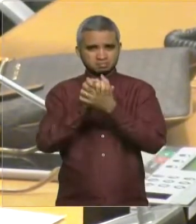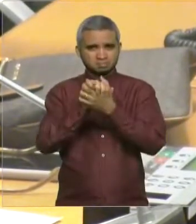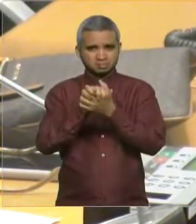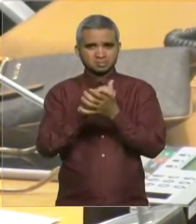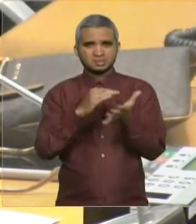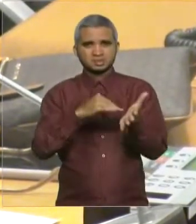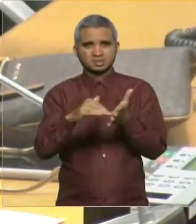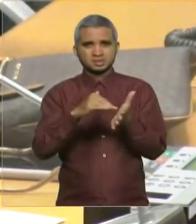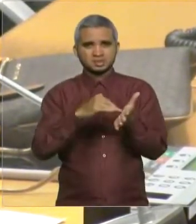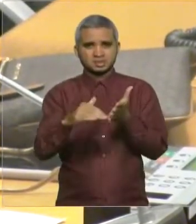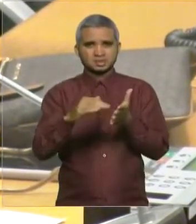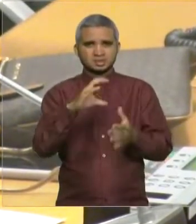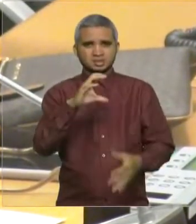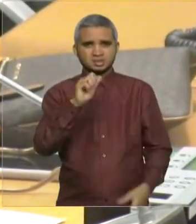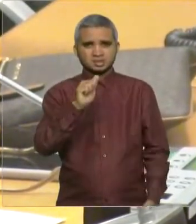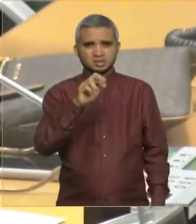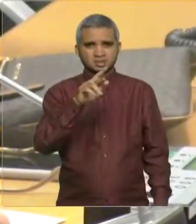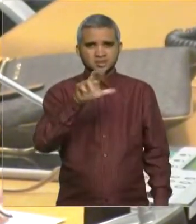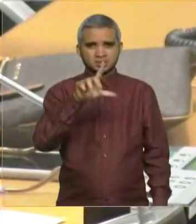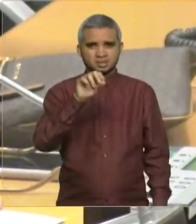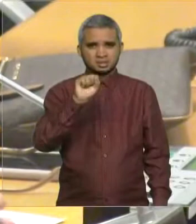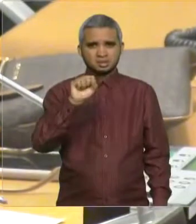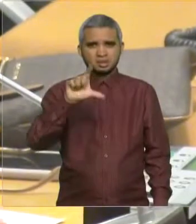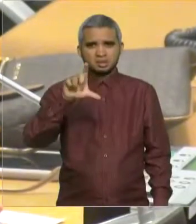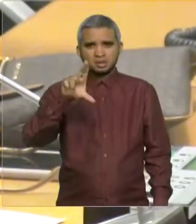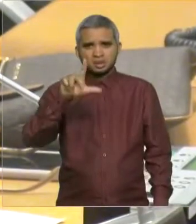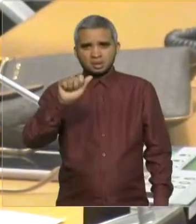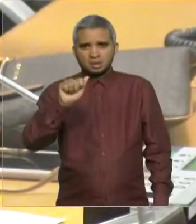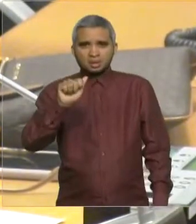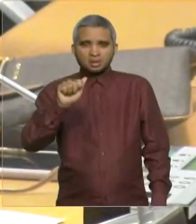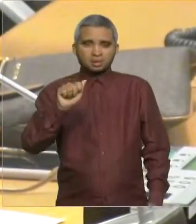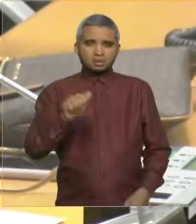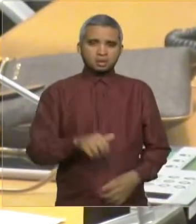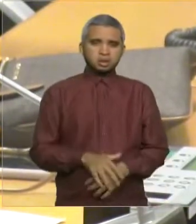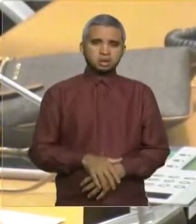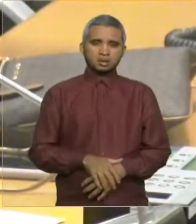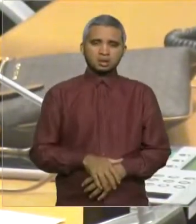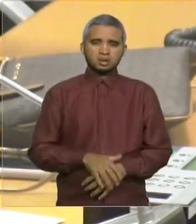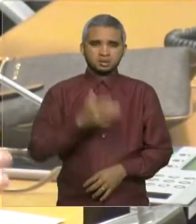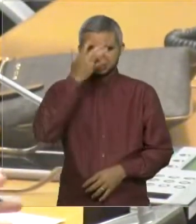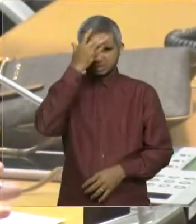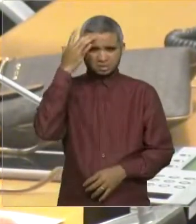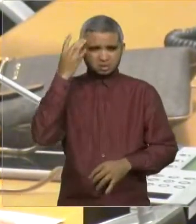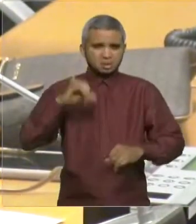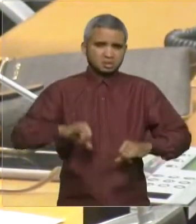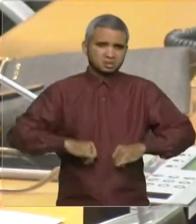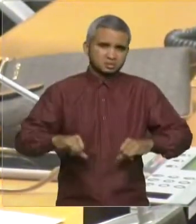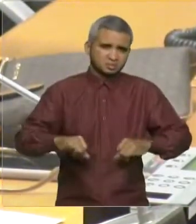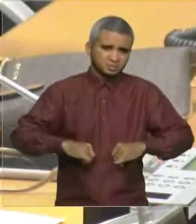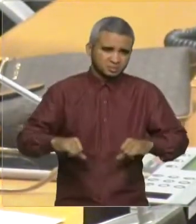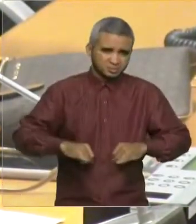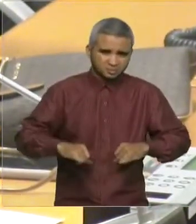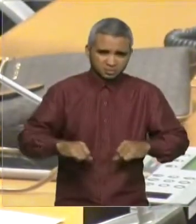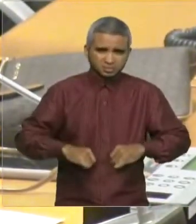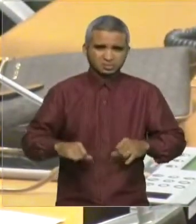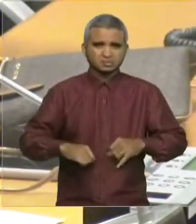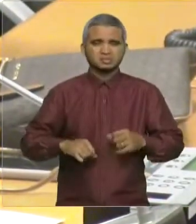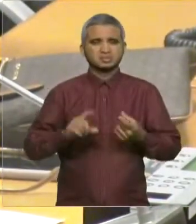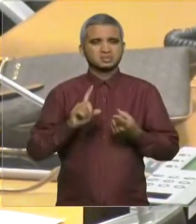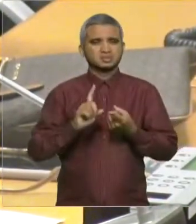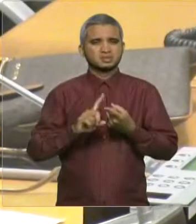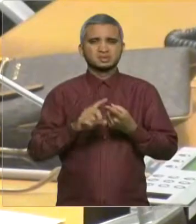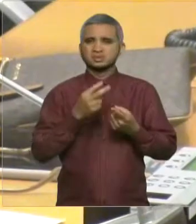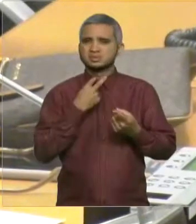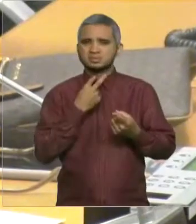Esse pessoal, deputado Neto, se você não teve acesso a eles, sofrem, não podem trabalhar, eles vêm dia sim, dia